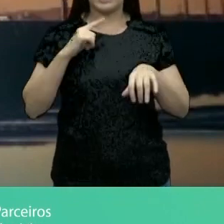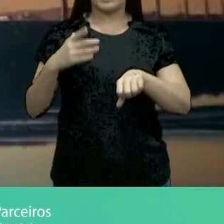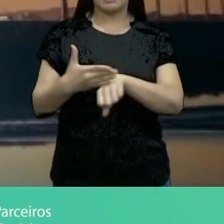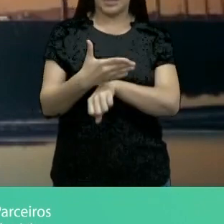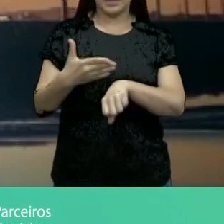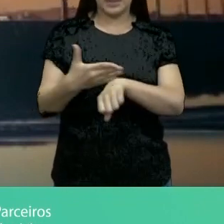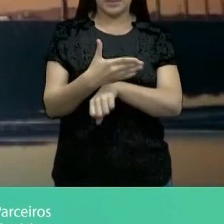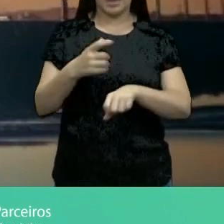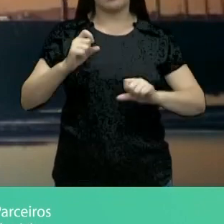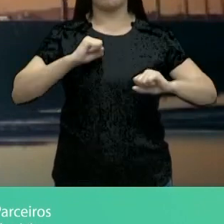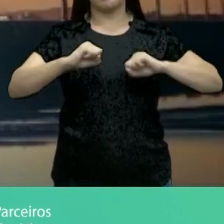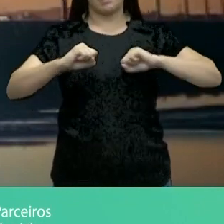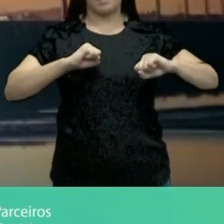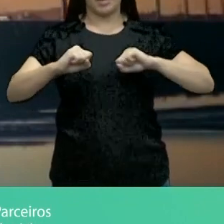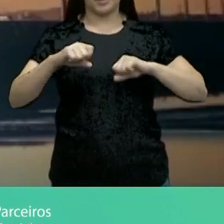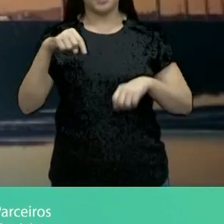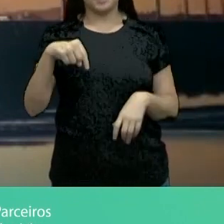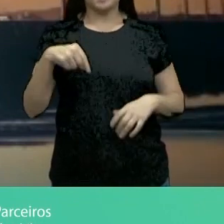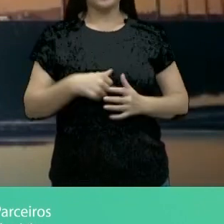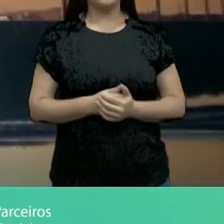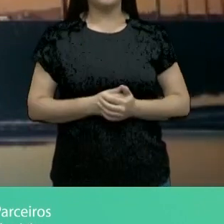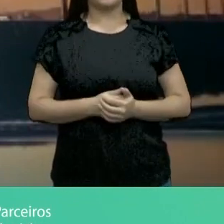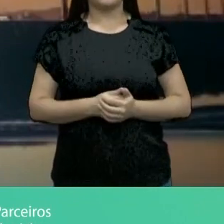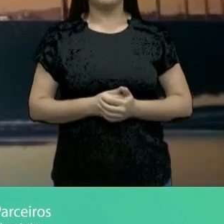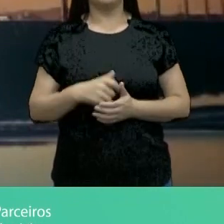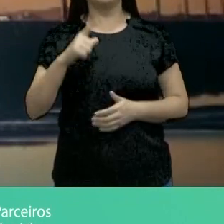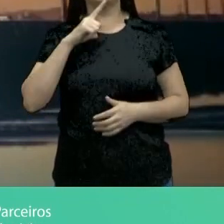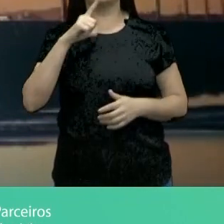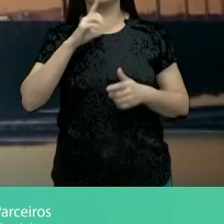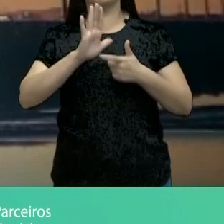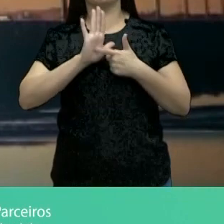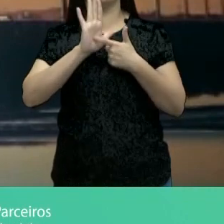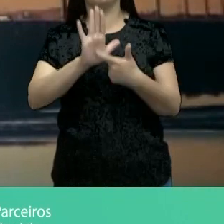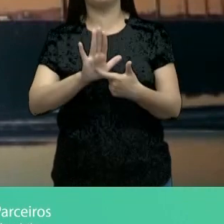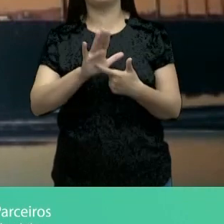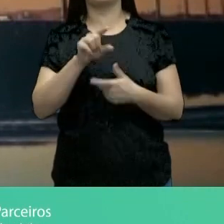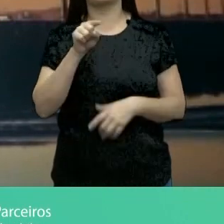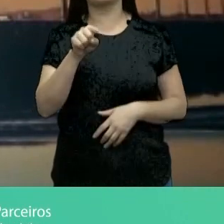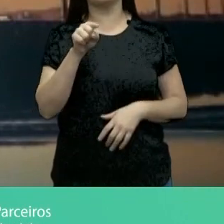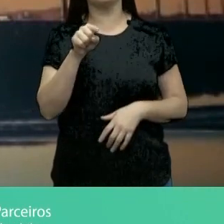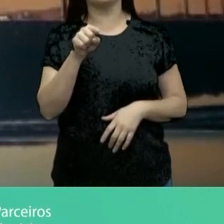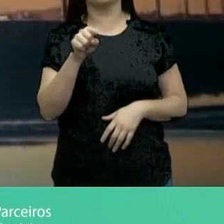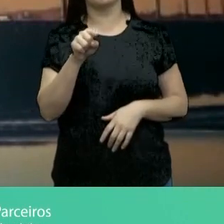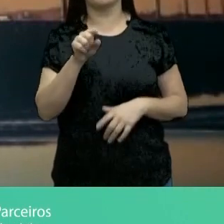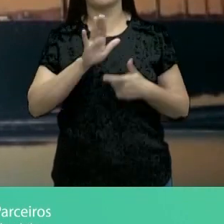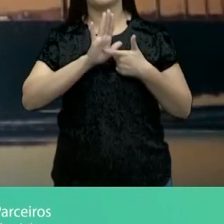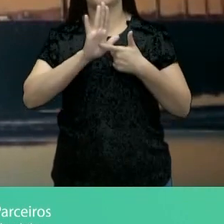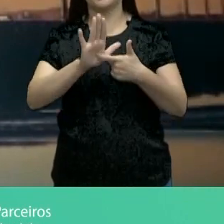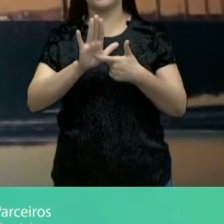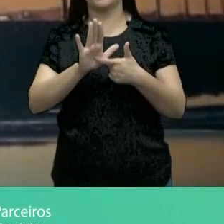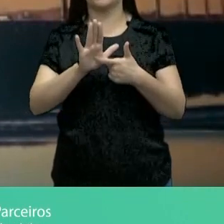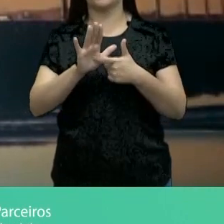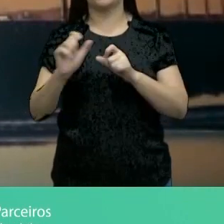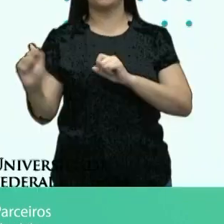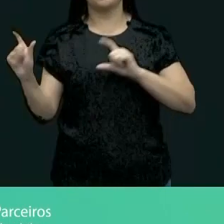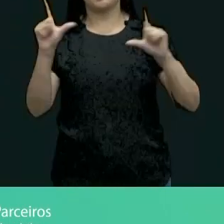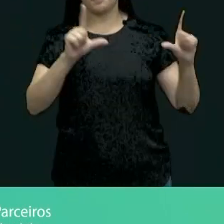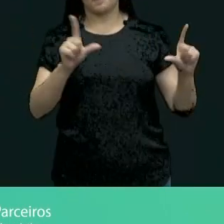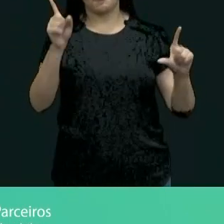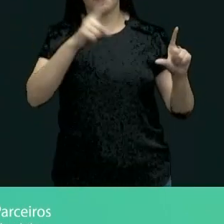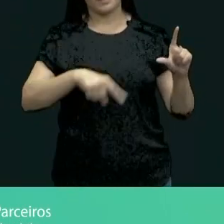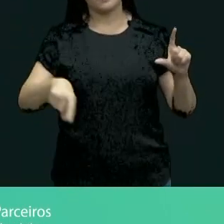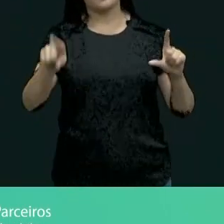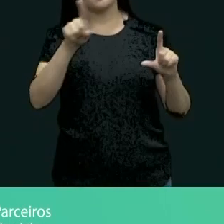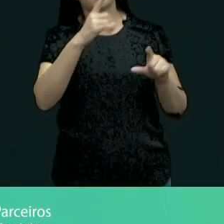participar dessa discussão. Eu trouxe aqui uma apresentação que eu gostaria de compartilhar a tela com vocês, eu